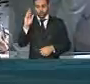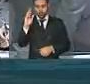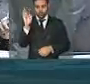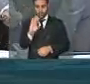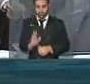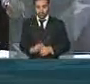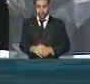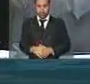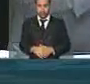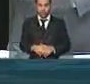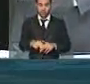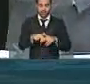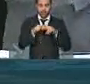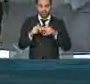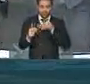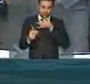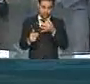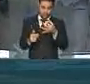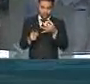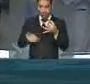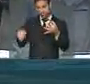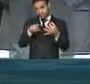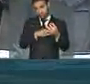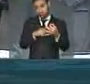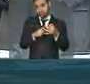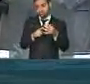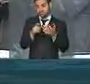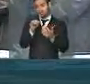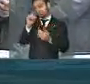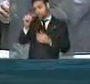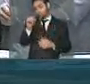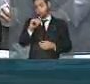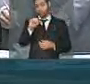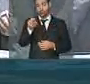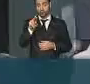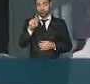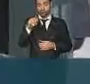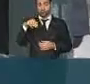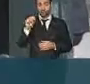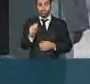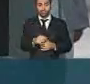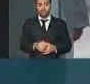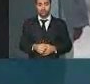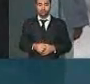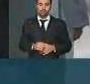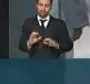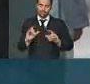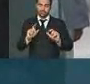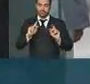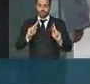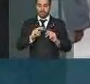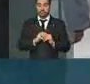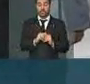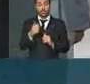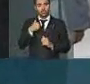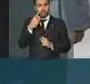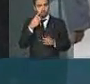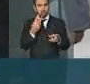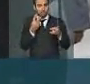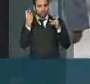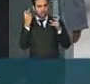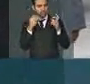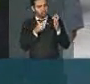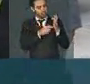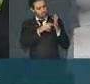é uma sugestão de encaminhamento que eu faço ao deputado Jung. Eu observo o seguinte, com esse texto,